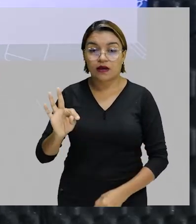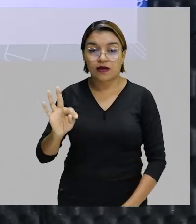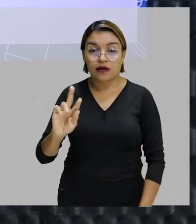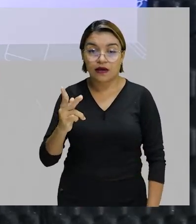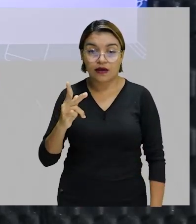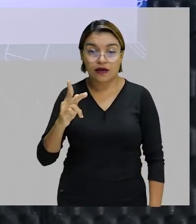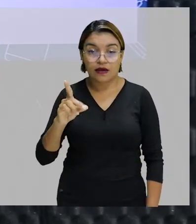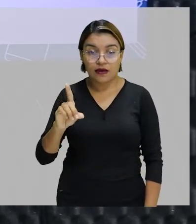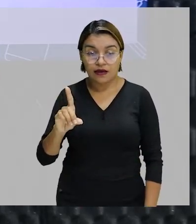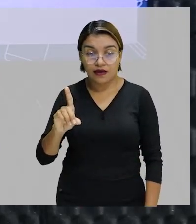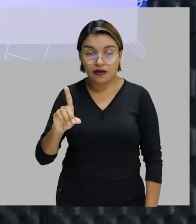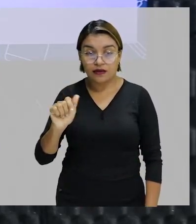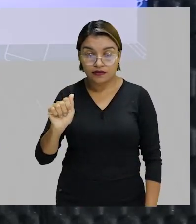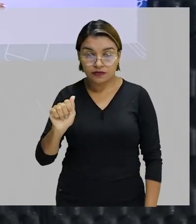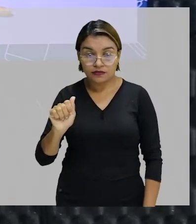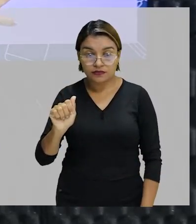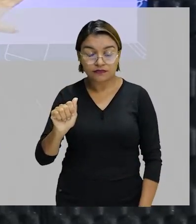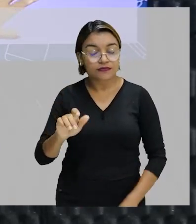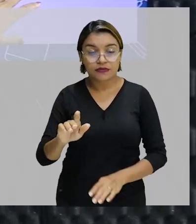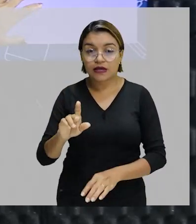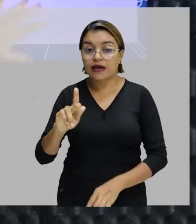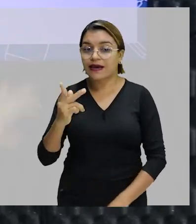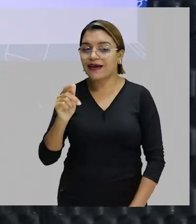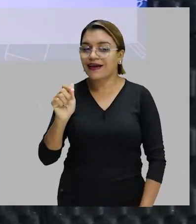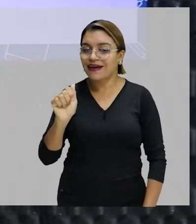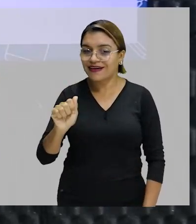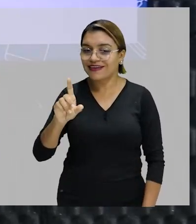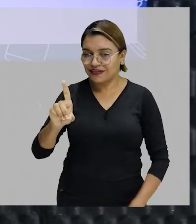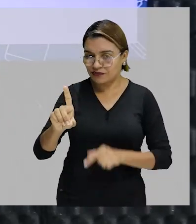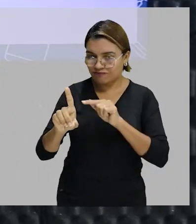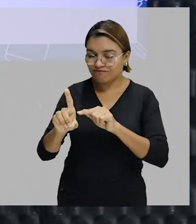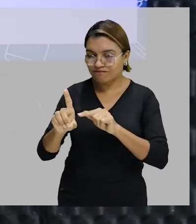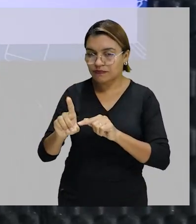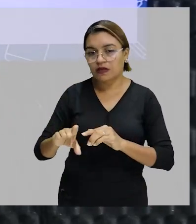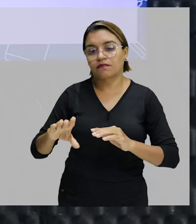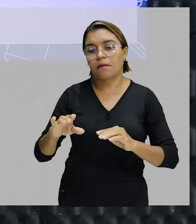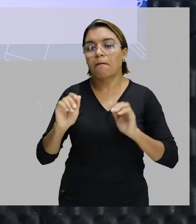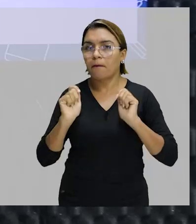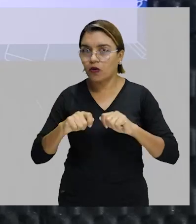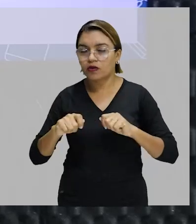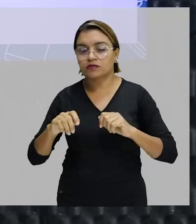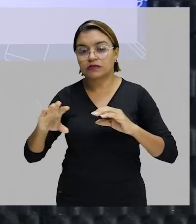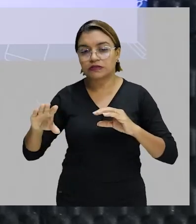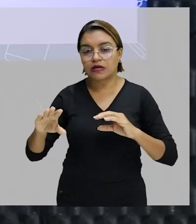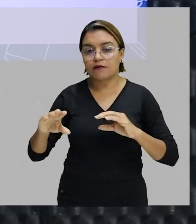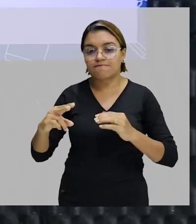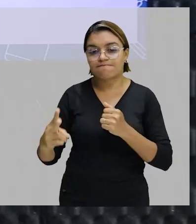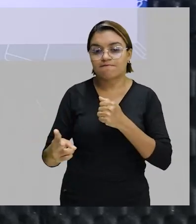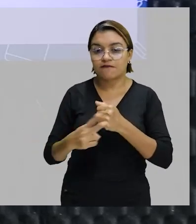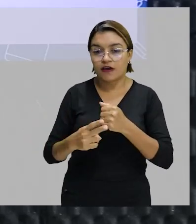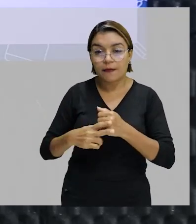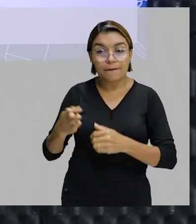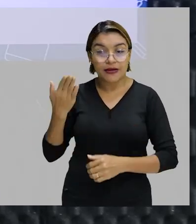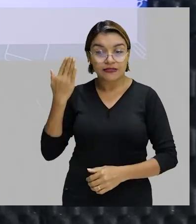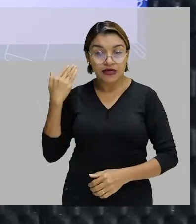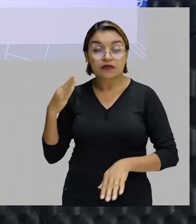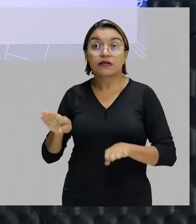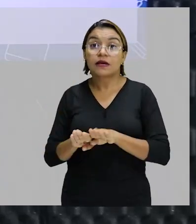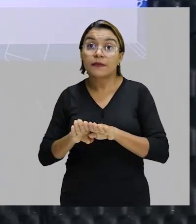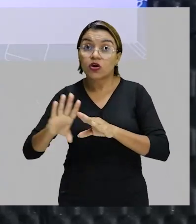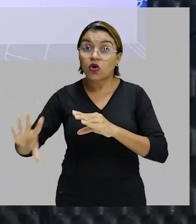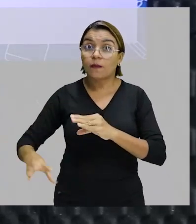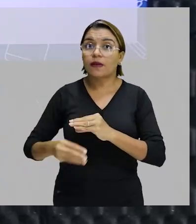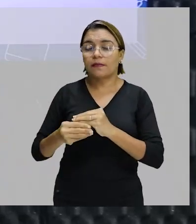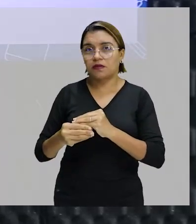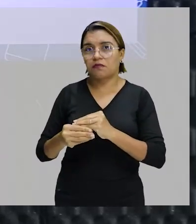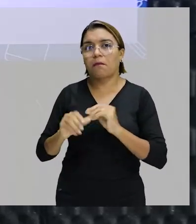no particípio passado e um complemento. Esse complemento pode ser um objeto direto, indireto, um advérbio e